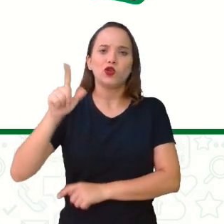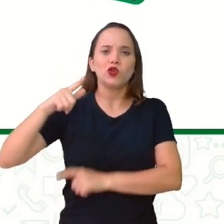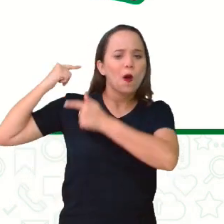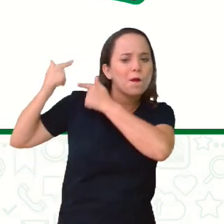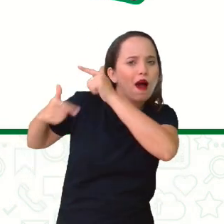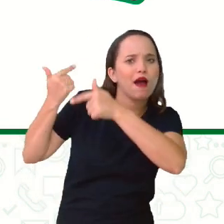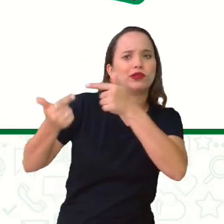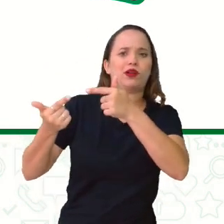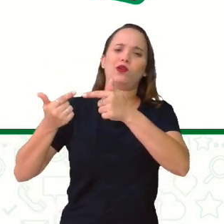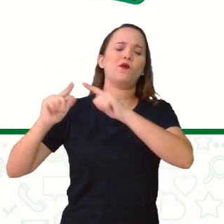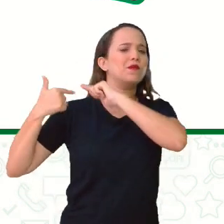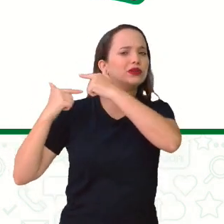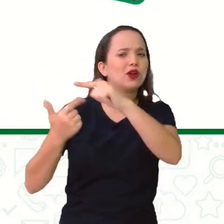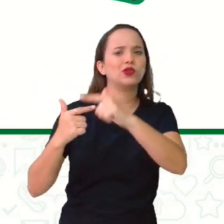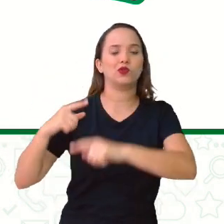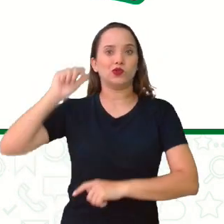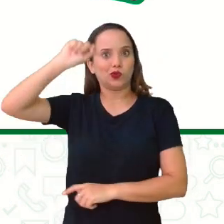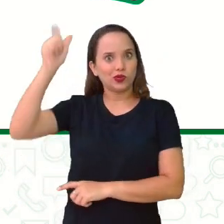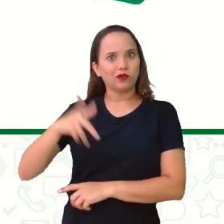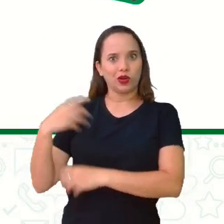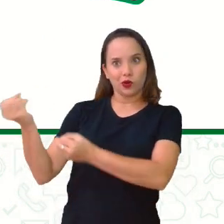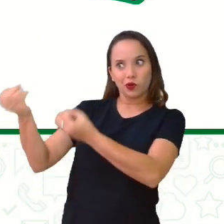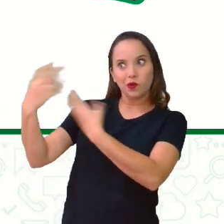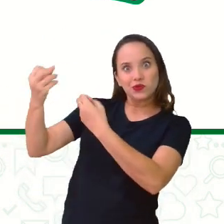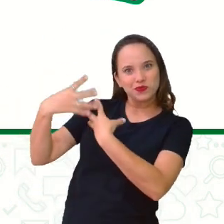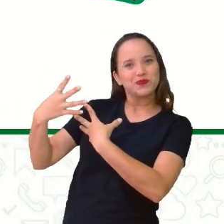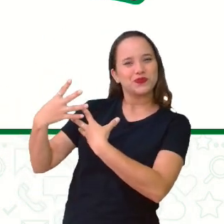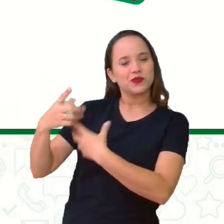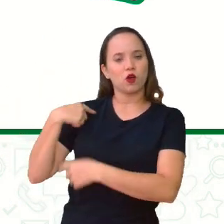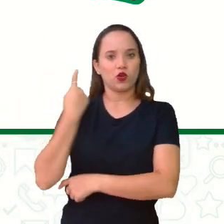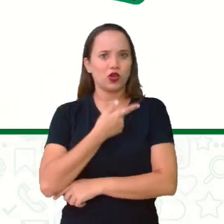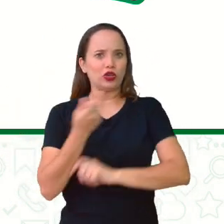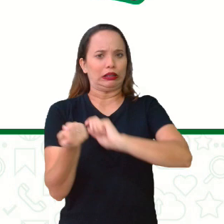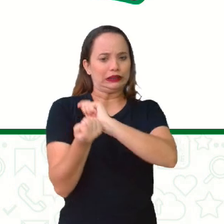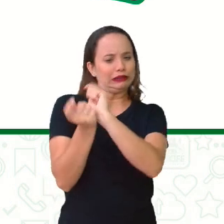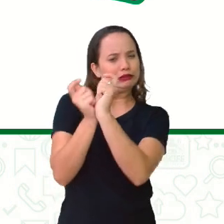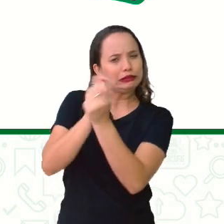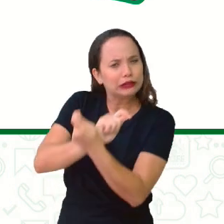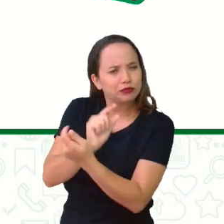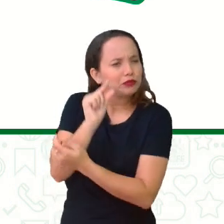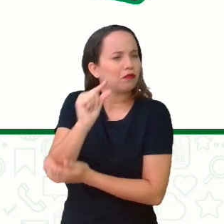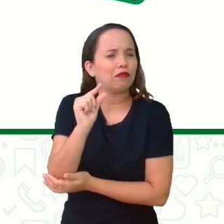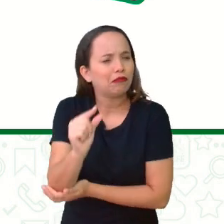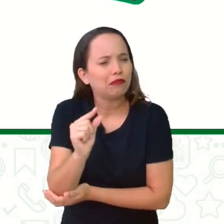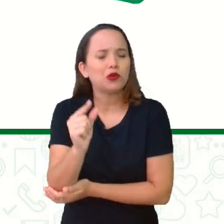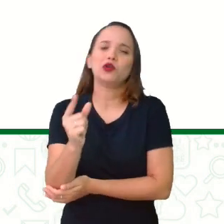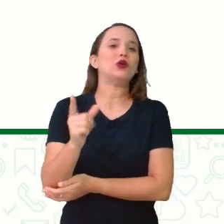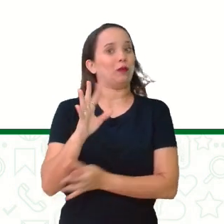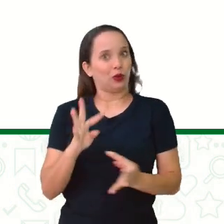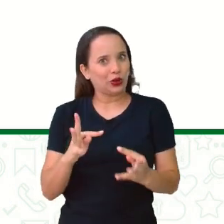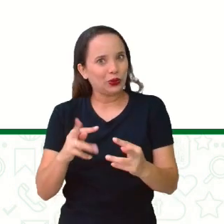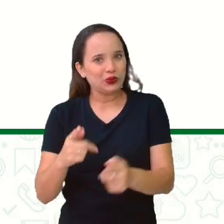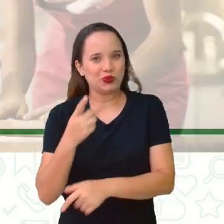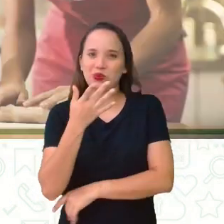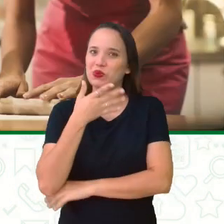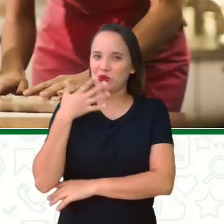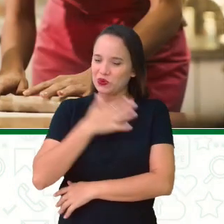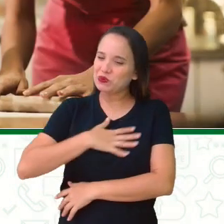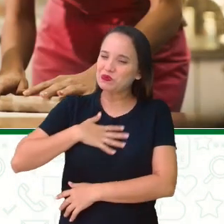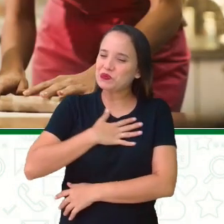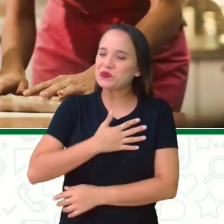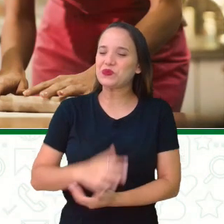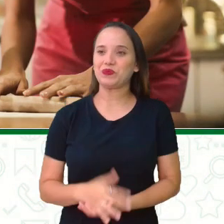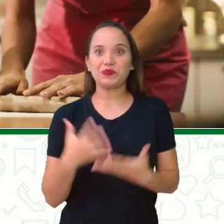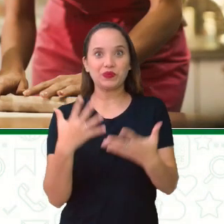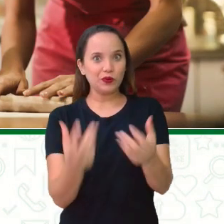trouxeram para nós aqui, né? E a gente só fez o quê? Mudar um pouquinho, né? Para ficar a gosto de todos, né? Então, vamos